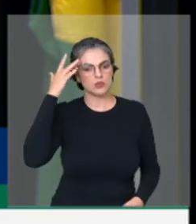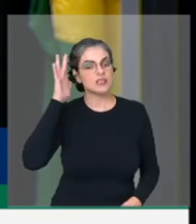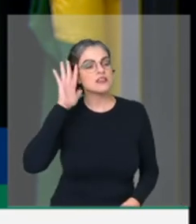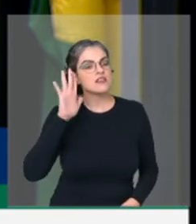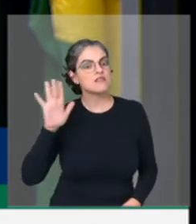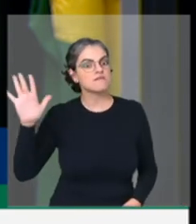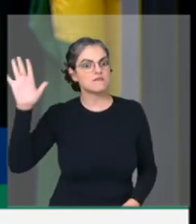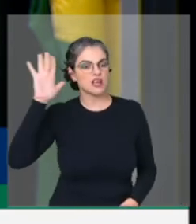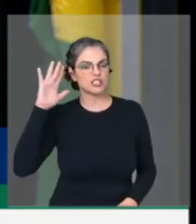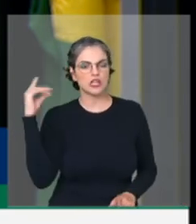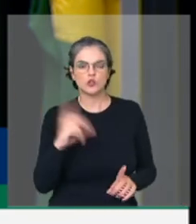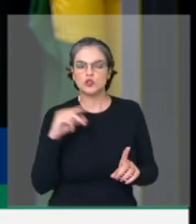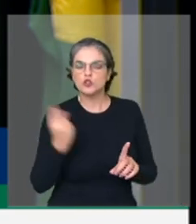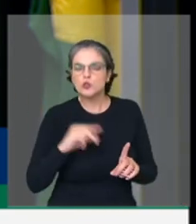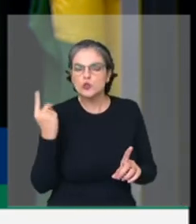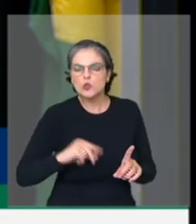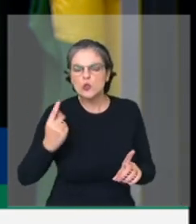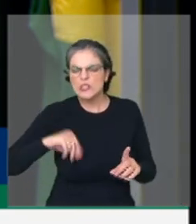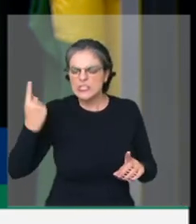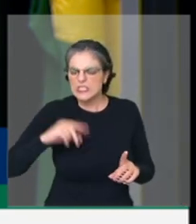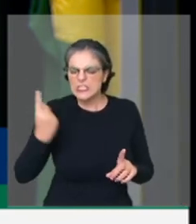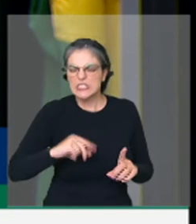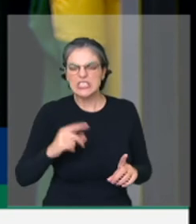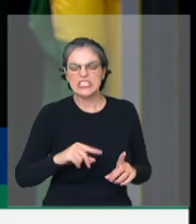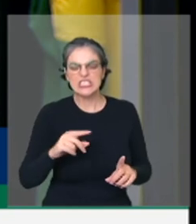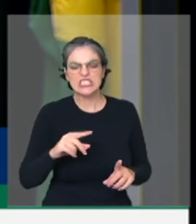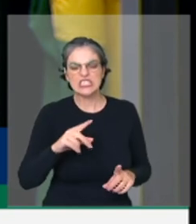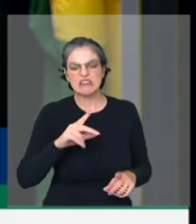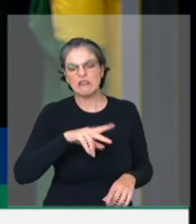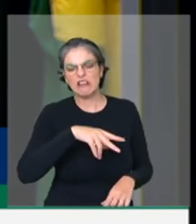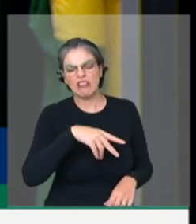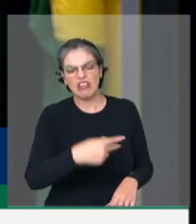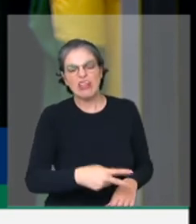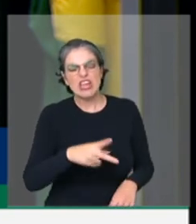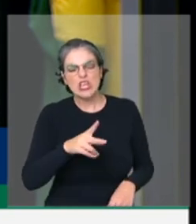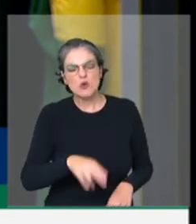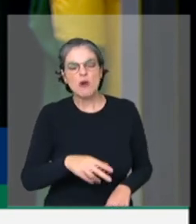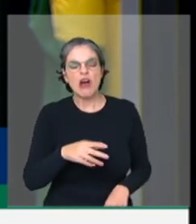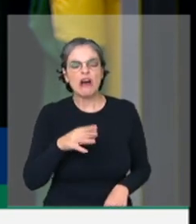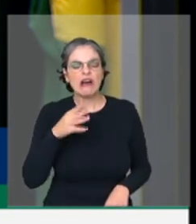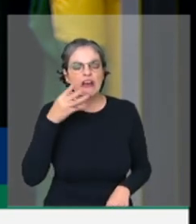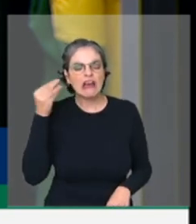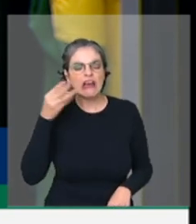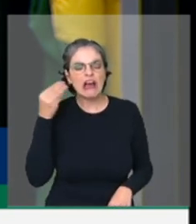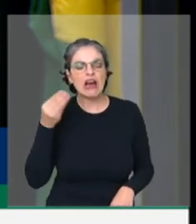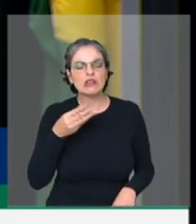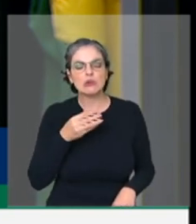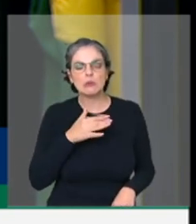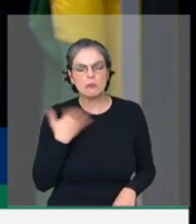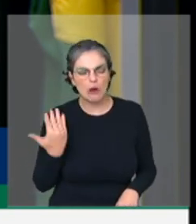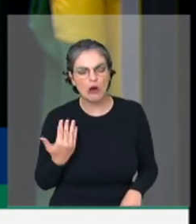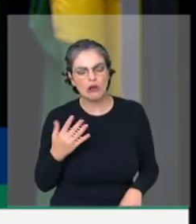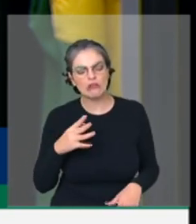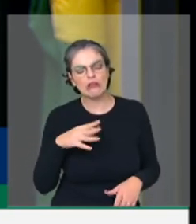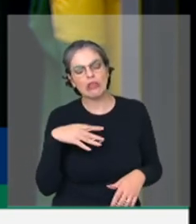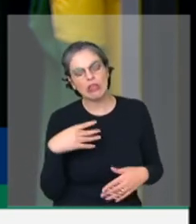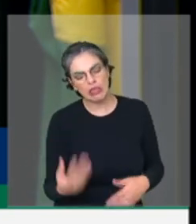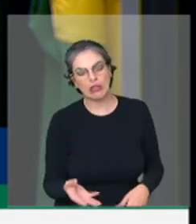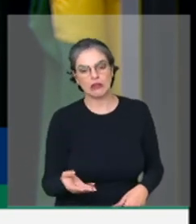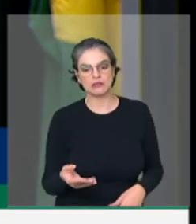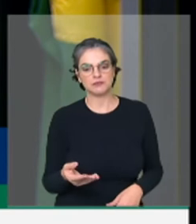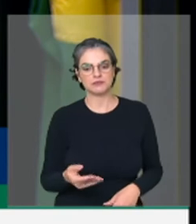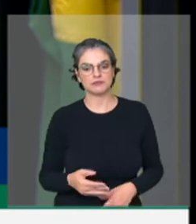surra bem dada, como um gato morto até ele miar, de preferência, após